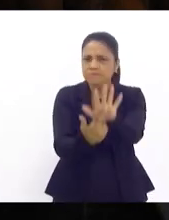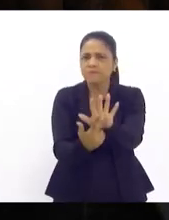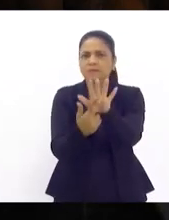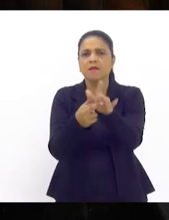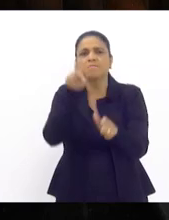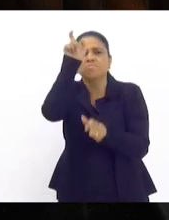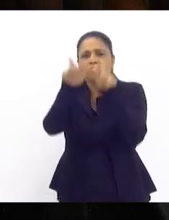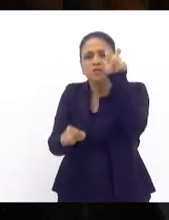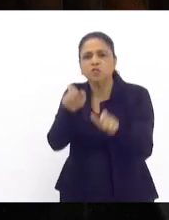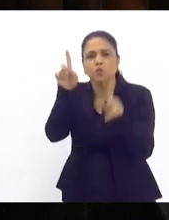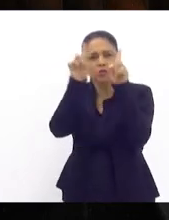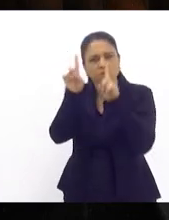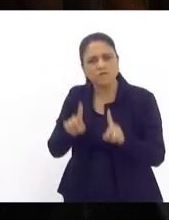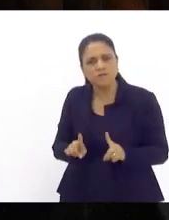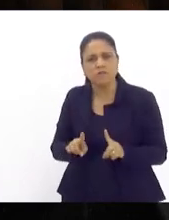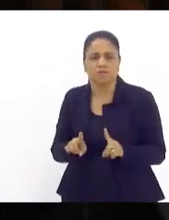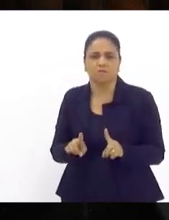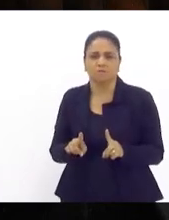passam por esta questão,